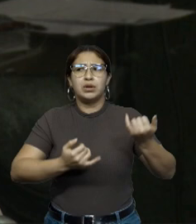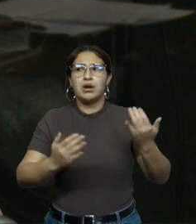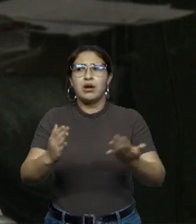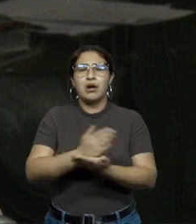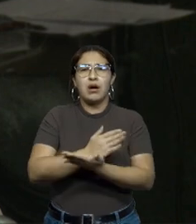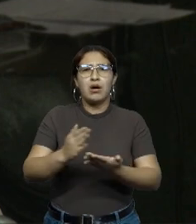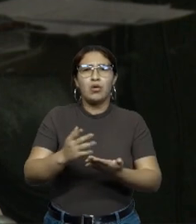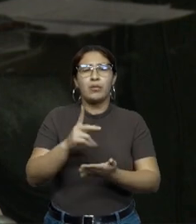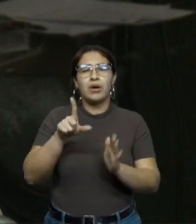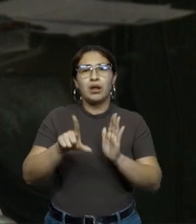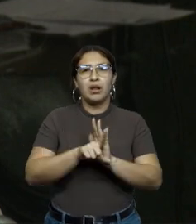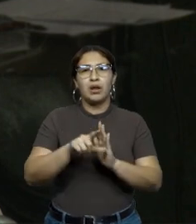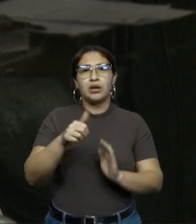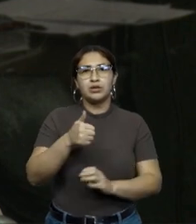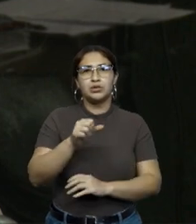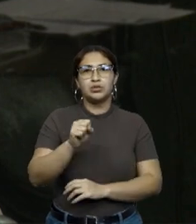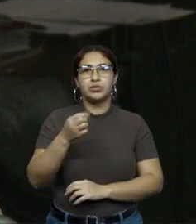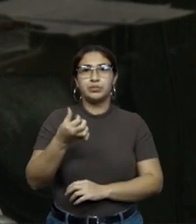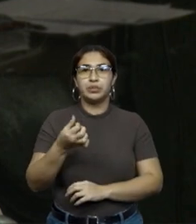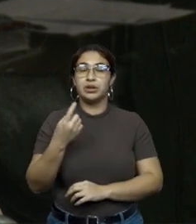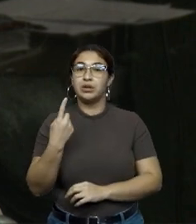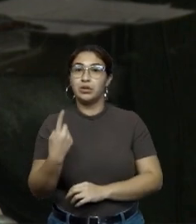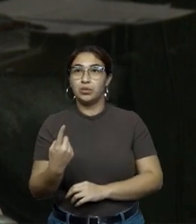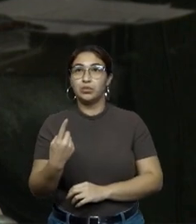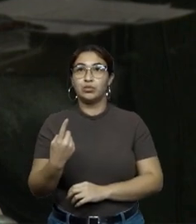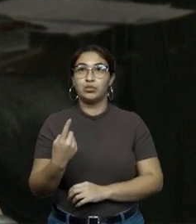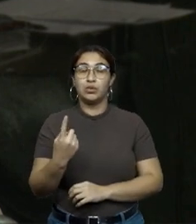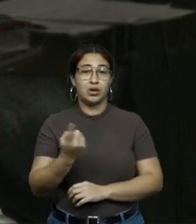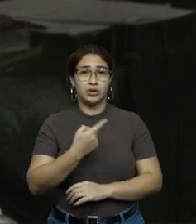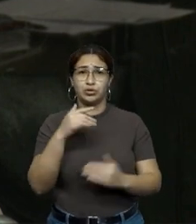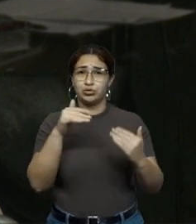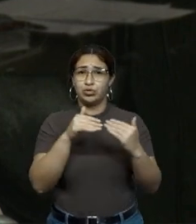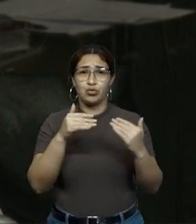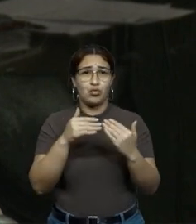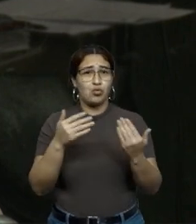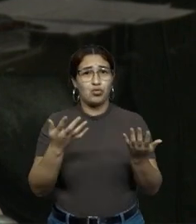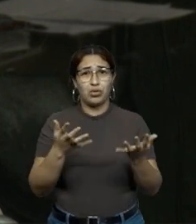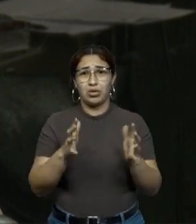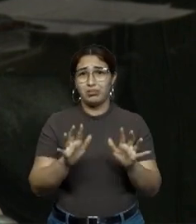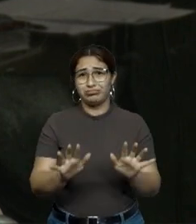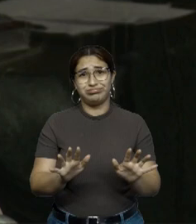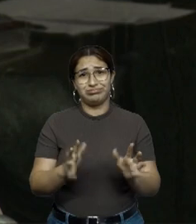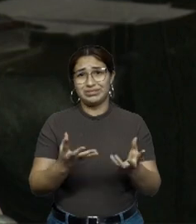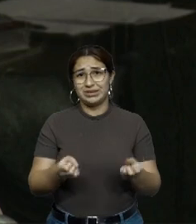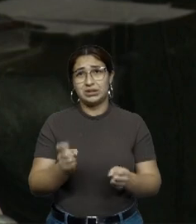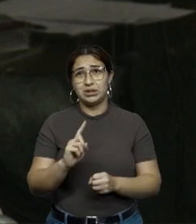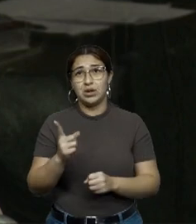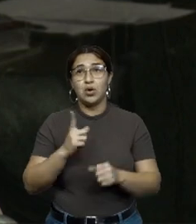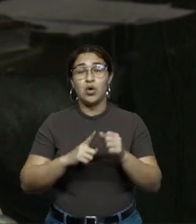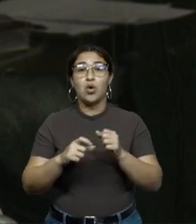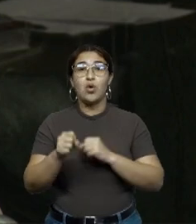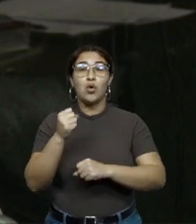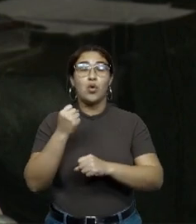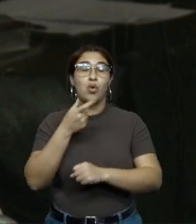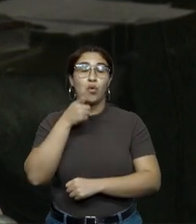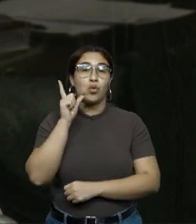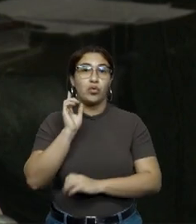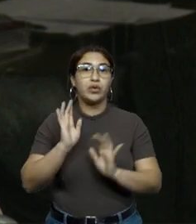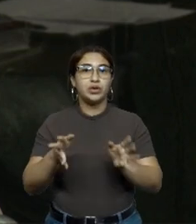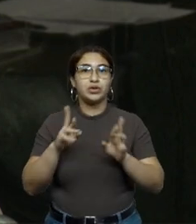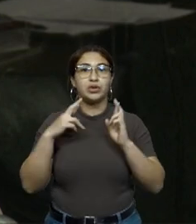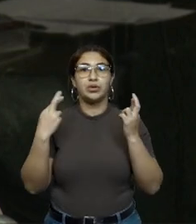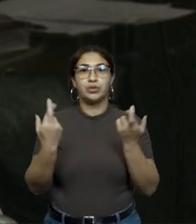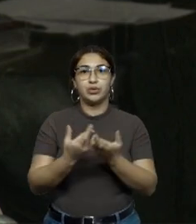lei 16861 que a lei do ACP que a gente acha Injusto né e onde a gente já fez já fizemos reuniões com os a certeza